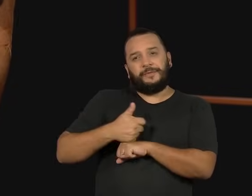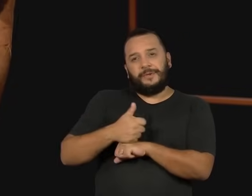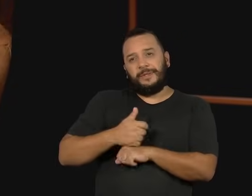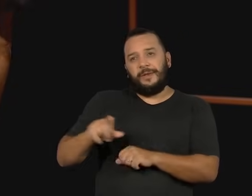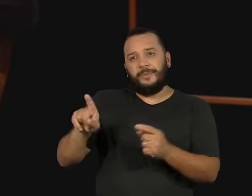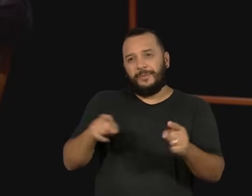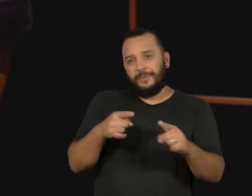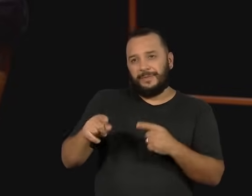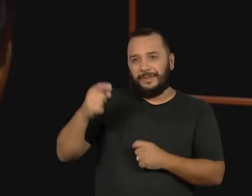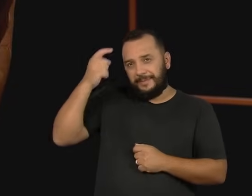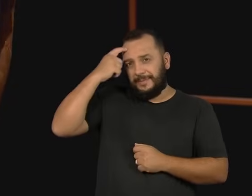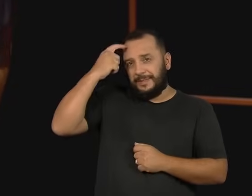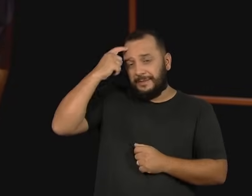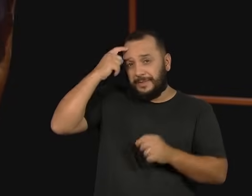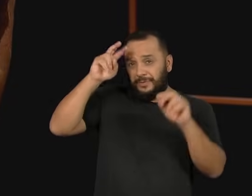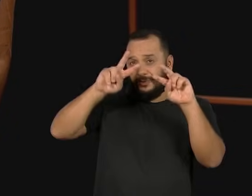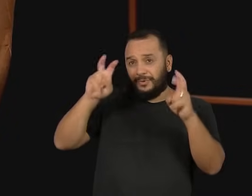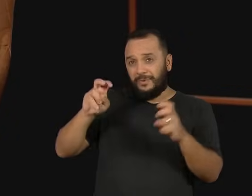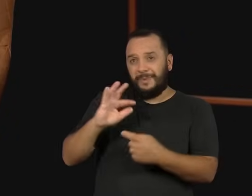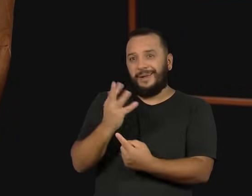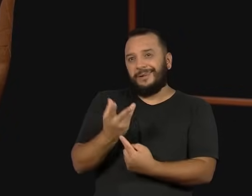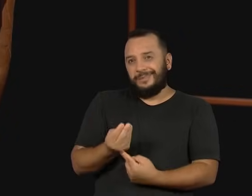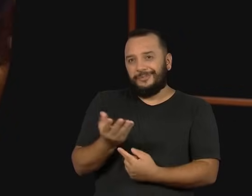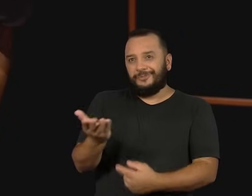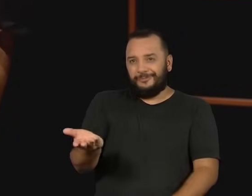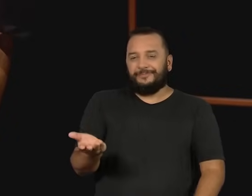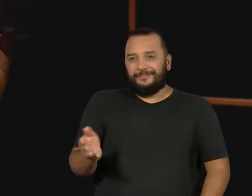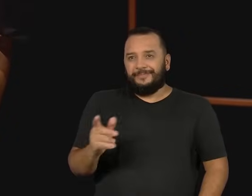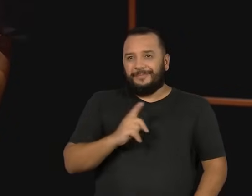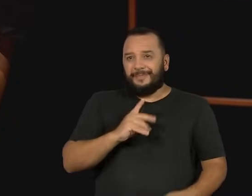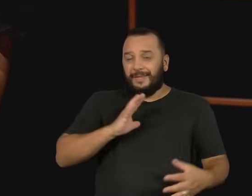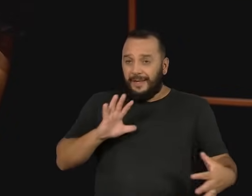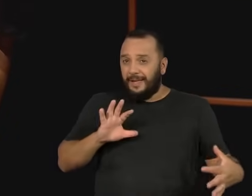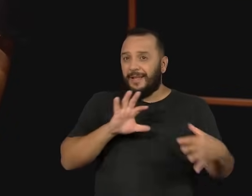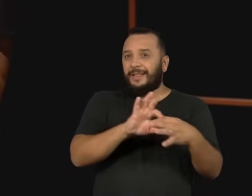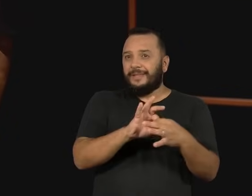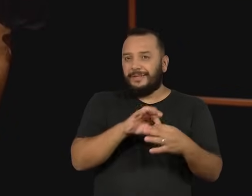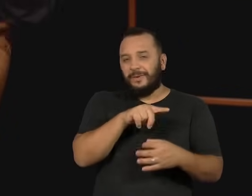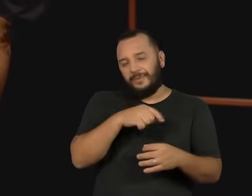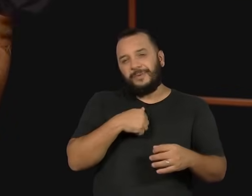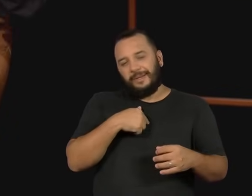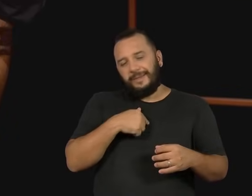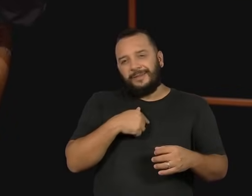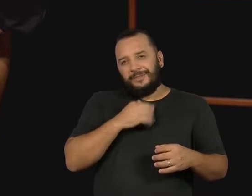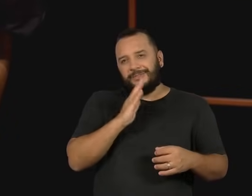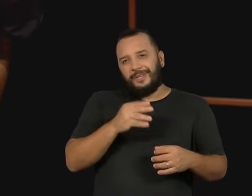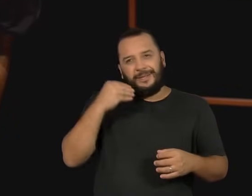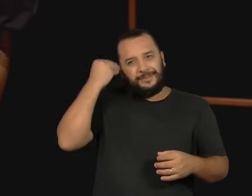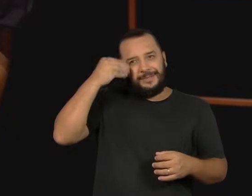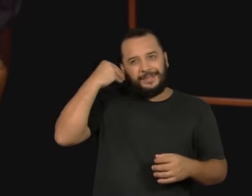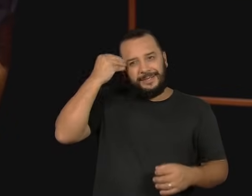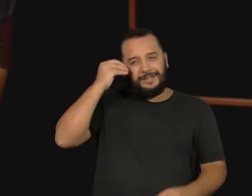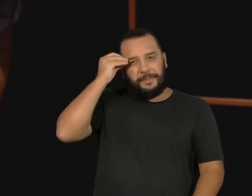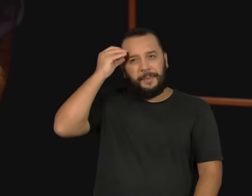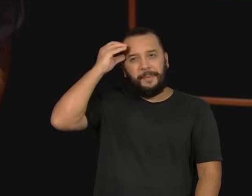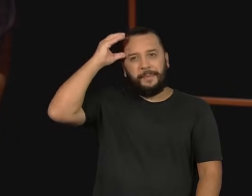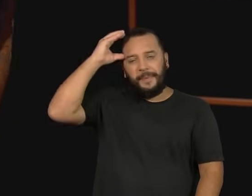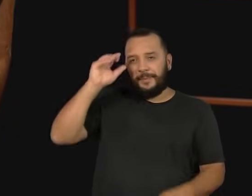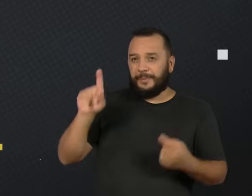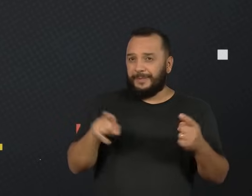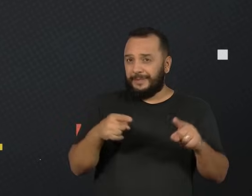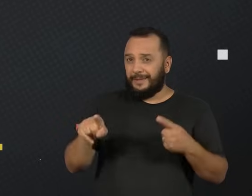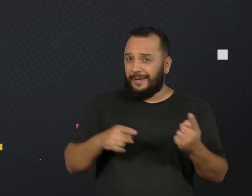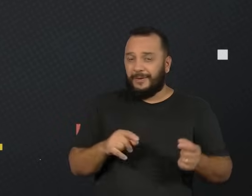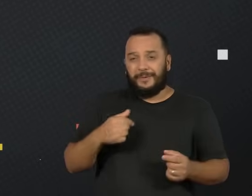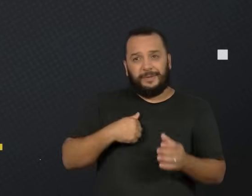Musicológica, com o pensamento sobre arte, que tem relação total com essa formação musical. Ele tinha essa ligação dupla. Então eu